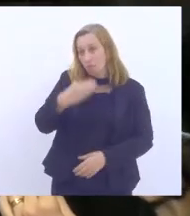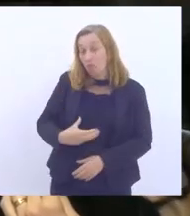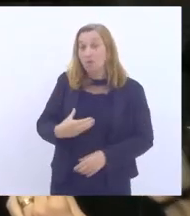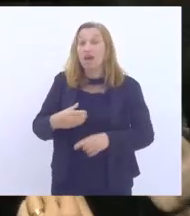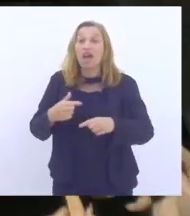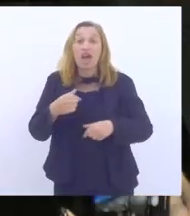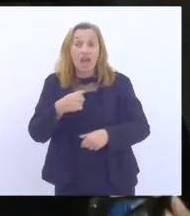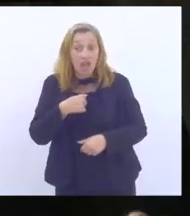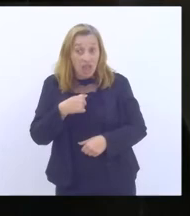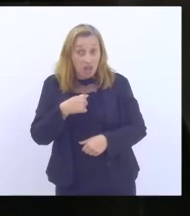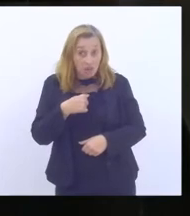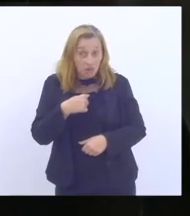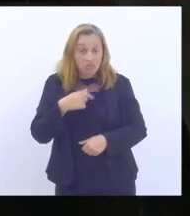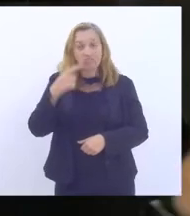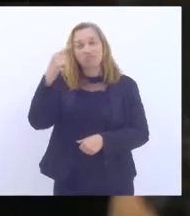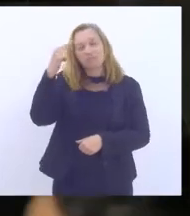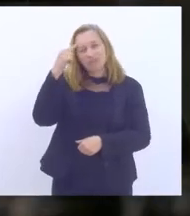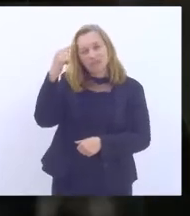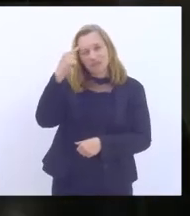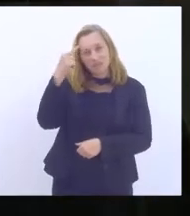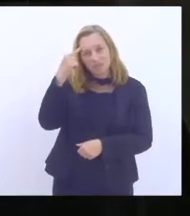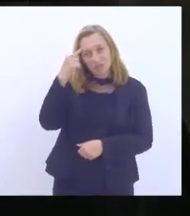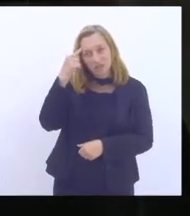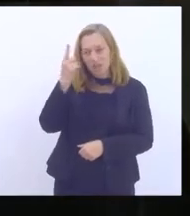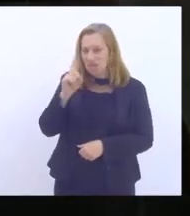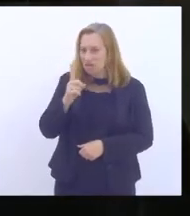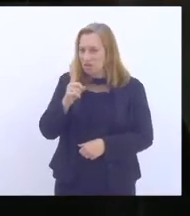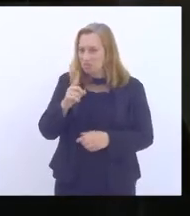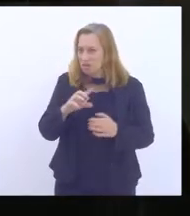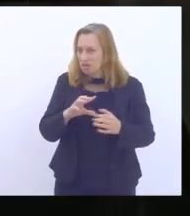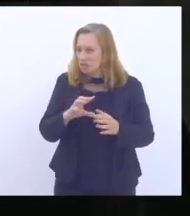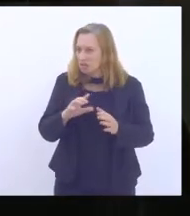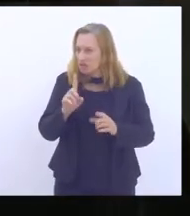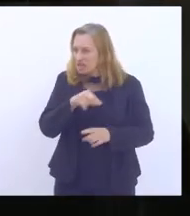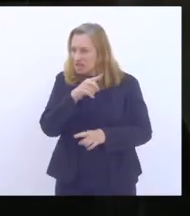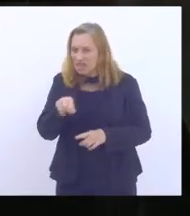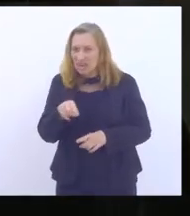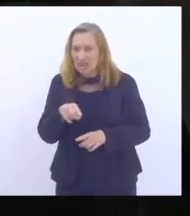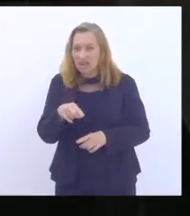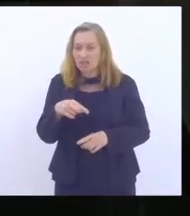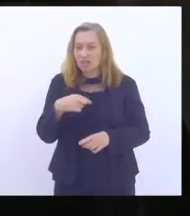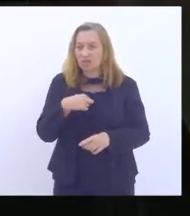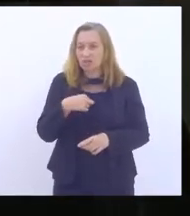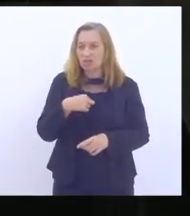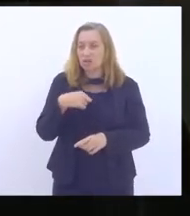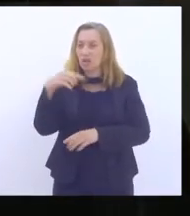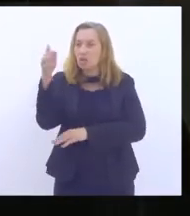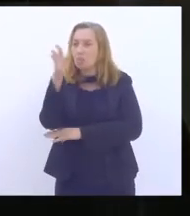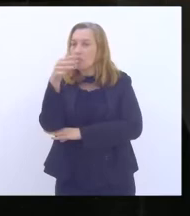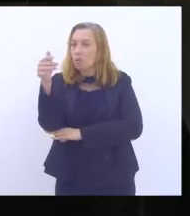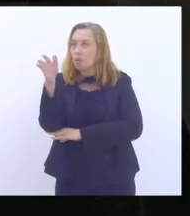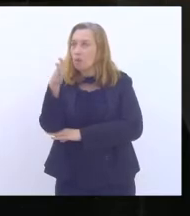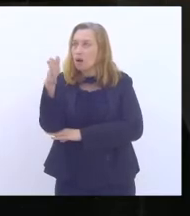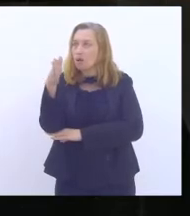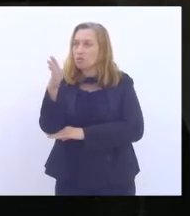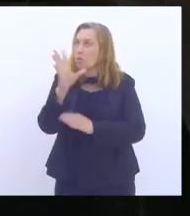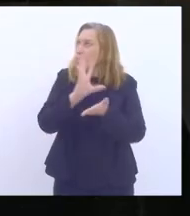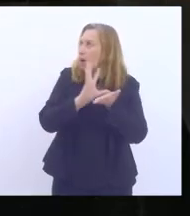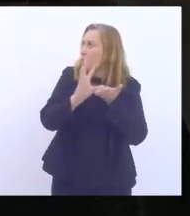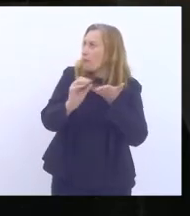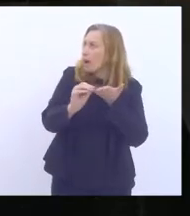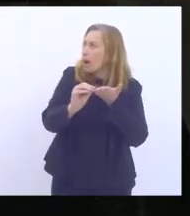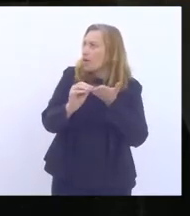eu tenho meu viés ideológico e não abro mão disso não passei a ter uma bandeira uma pauta